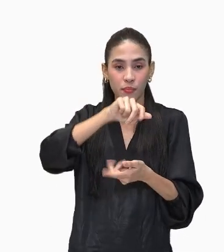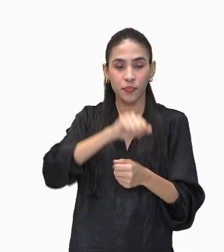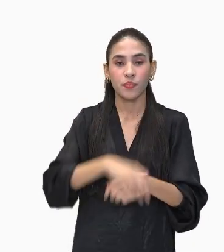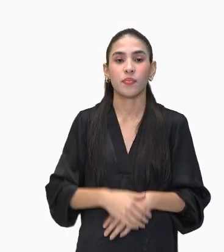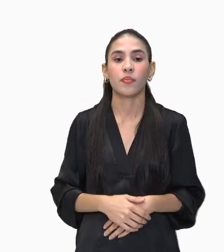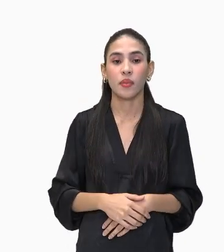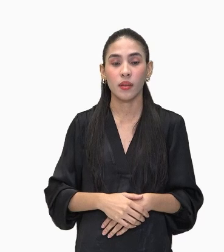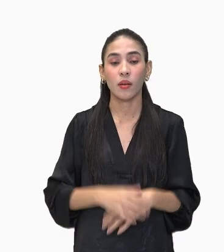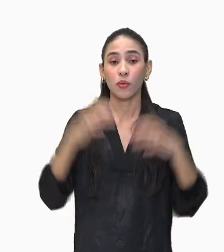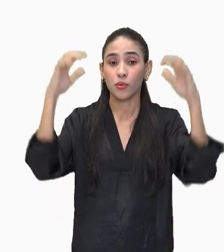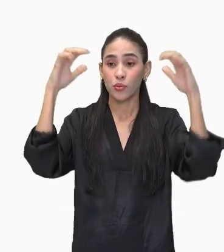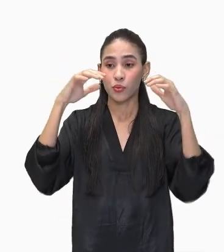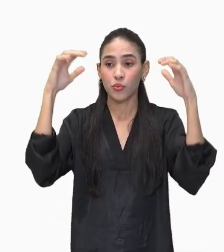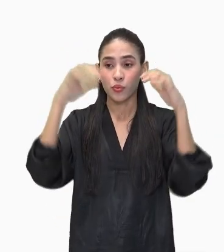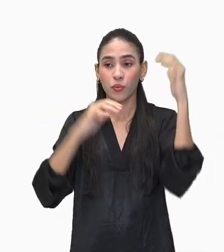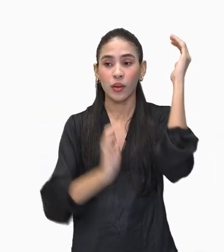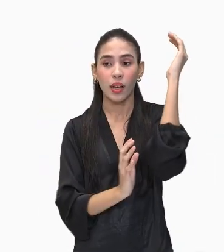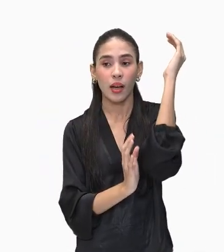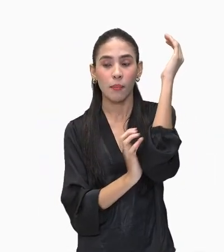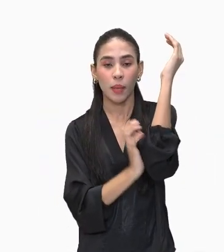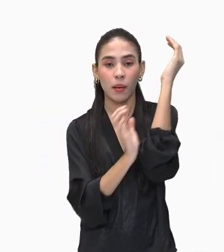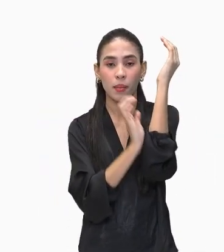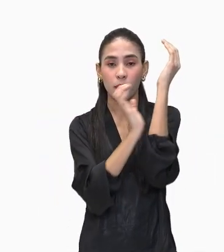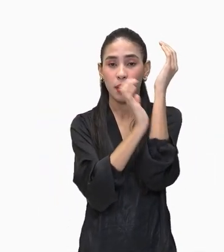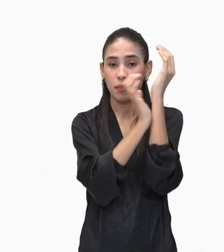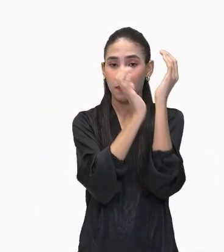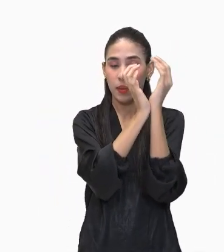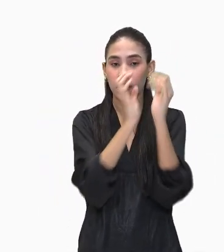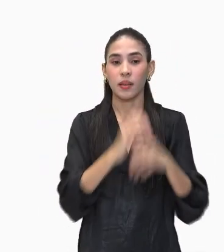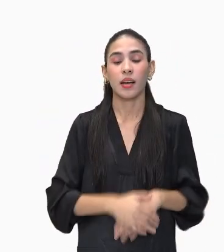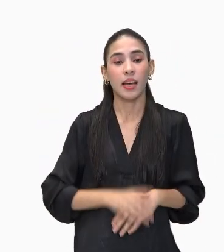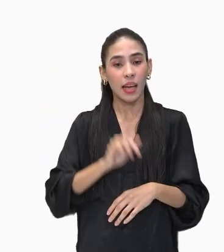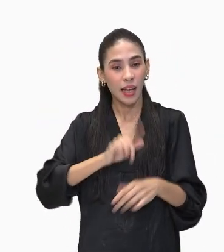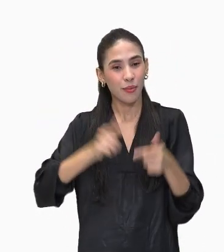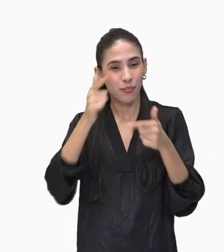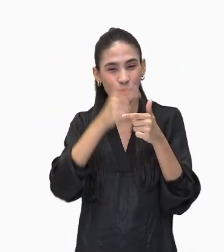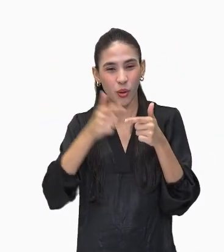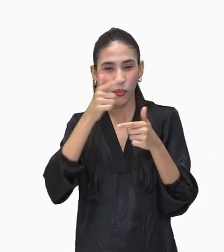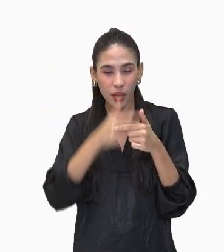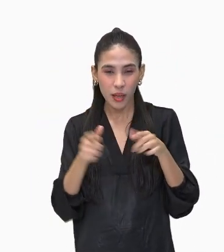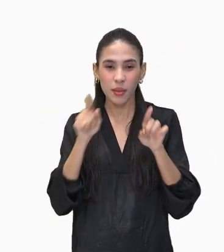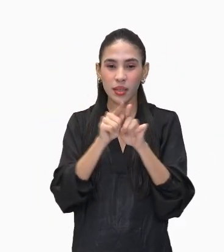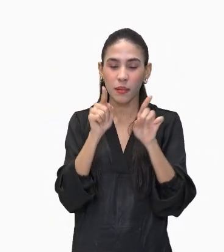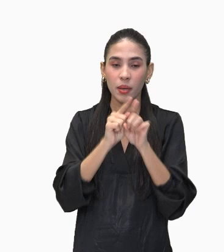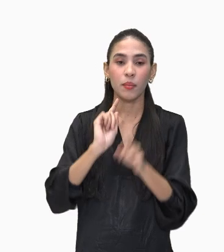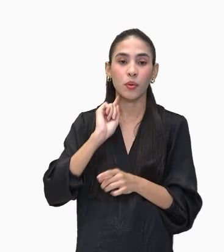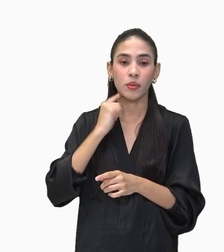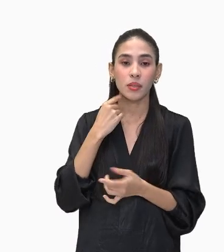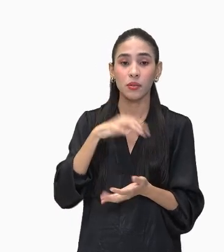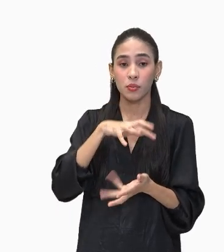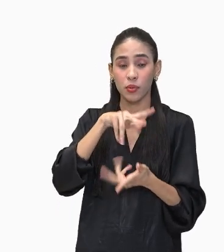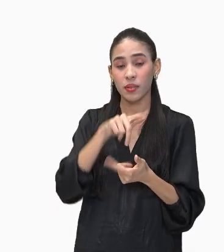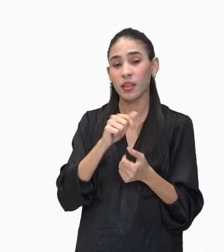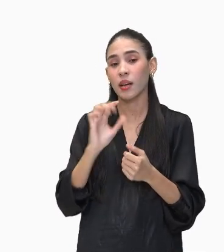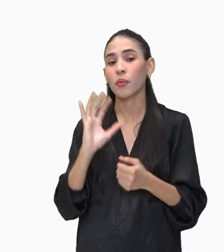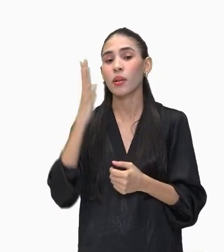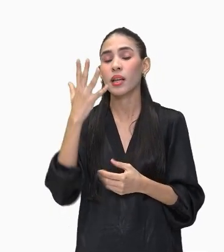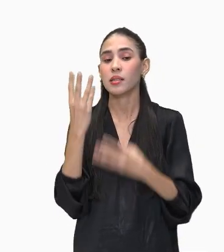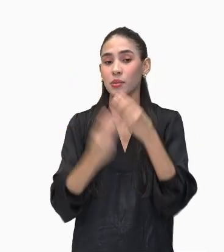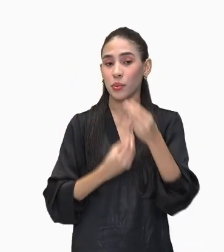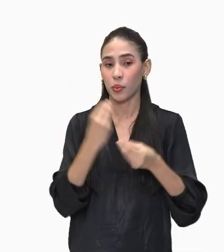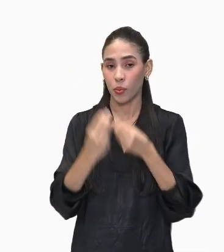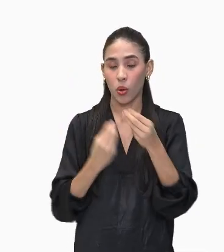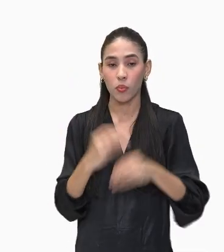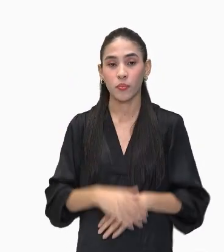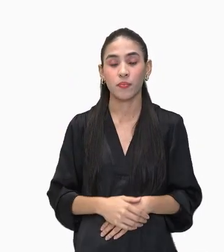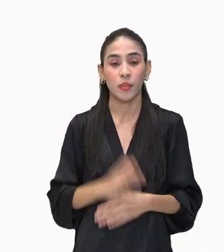A chuva ácida, ela é uma consequência da poluição atmosférica, né? O que acontece?